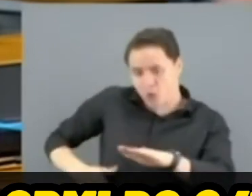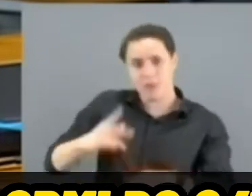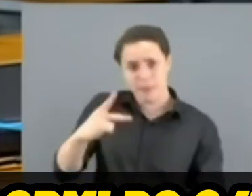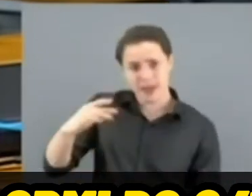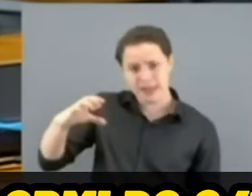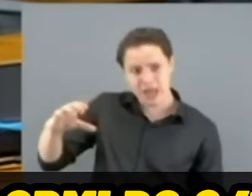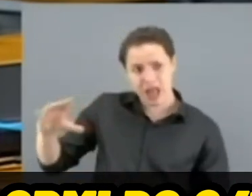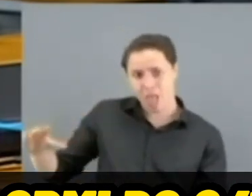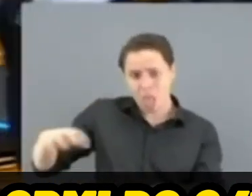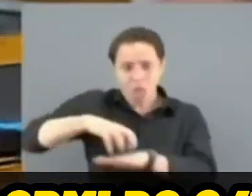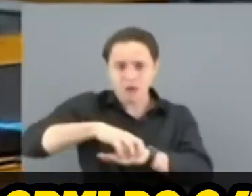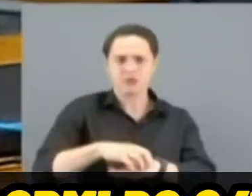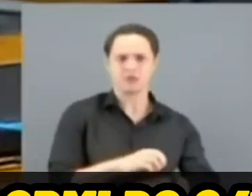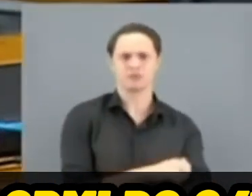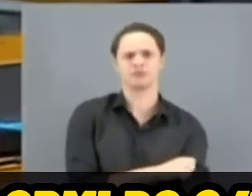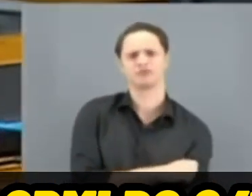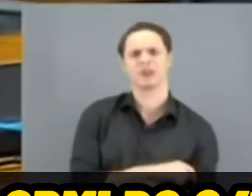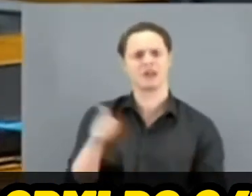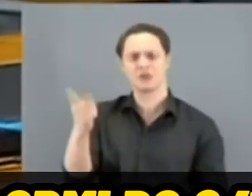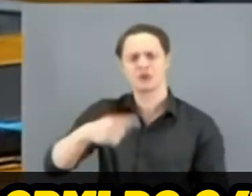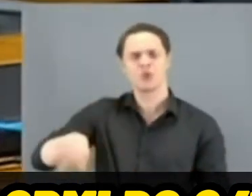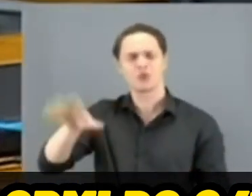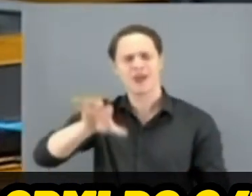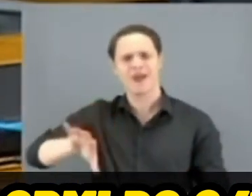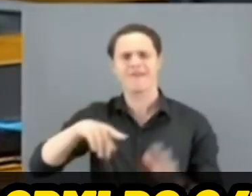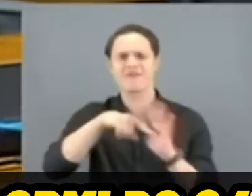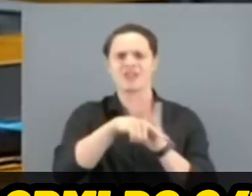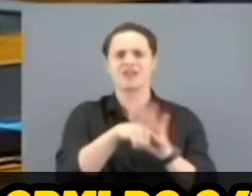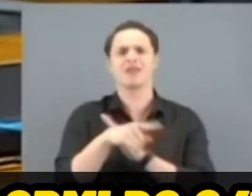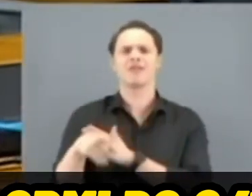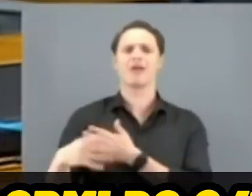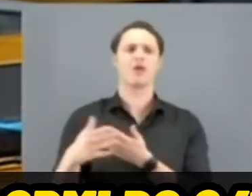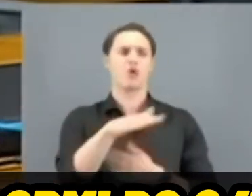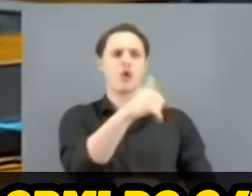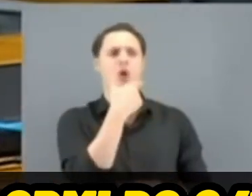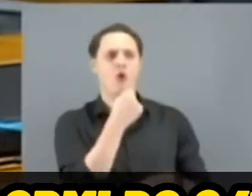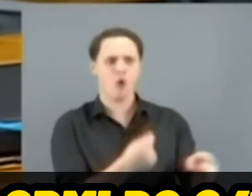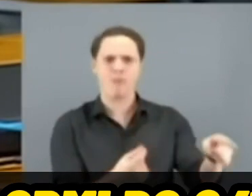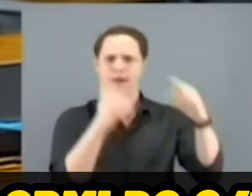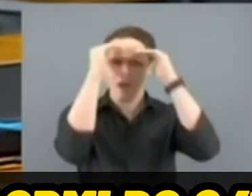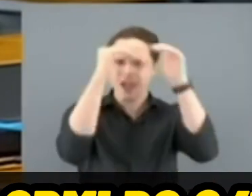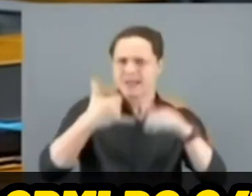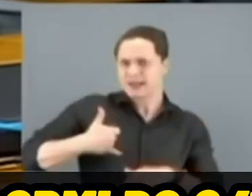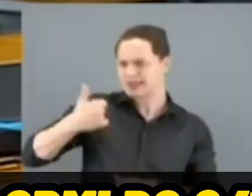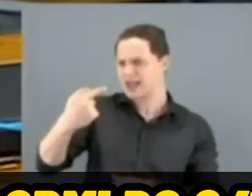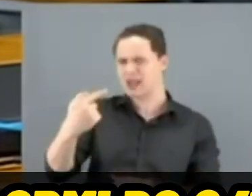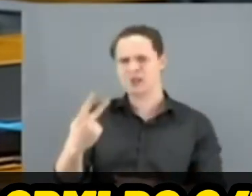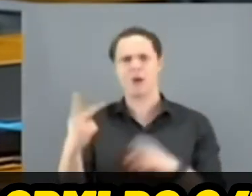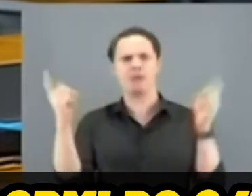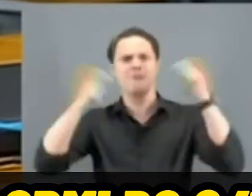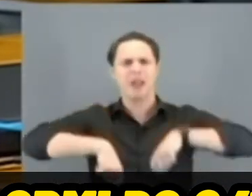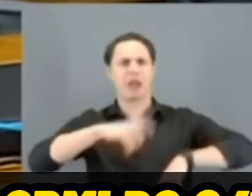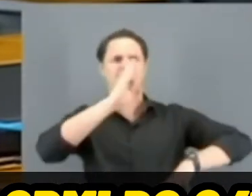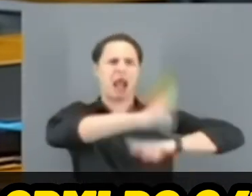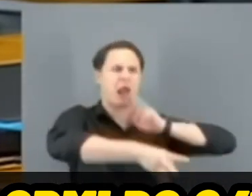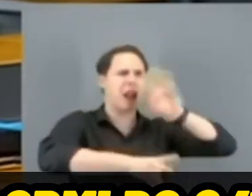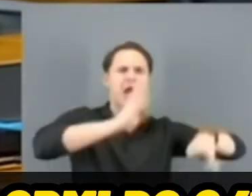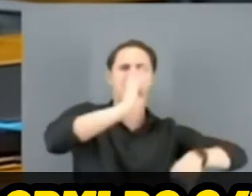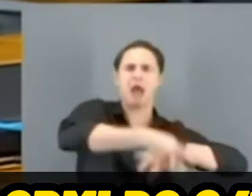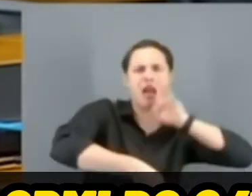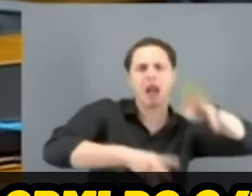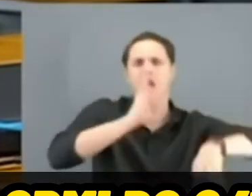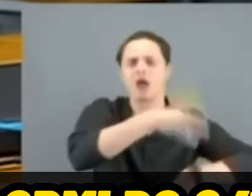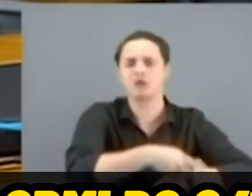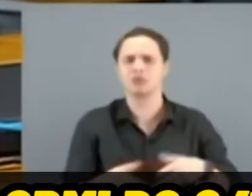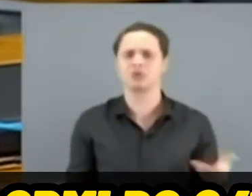tinha diálogos cabulosos com o PT. Isso aí eles não querem investigar. Quer pegar um homem honrado, 72 anos, pessoas pra poder ficar fazendo vexatório aqui, pra poder